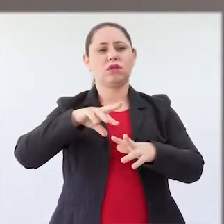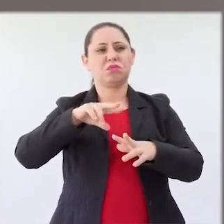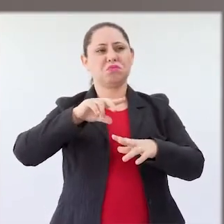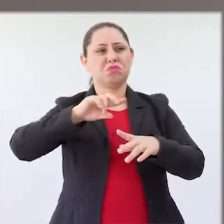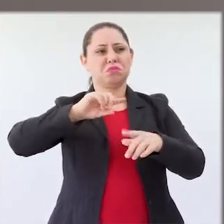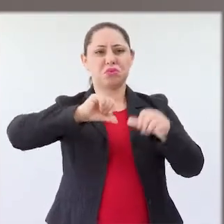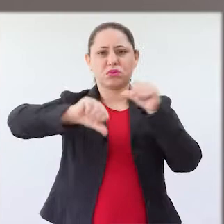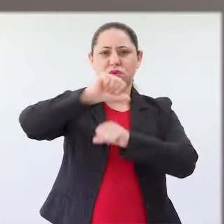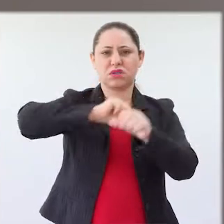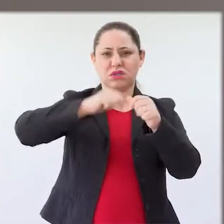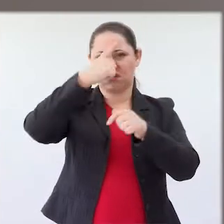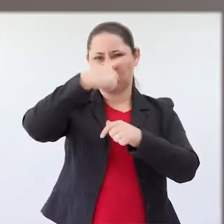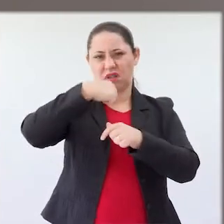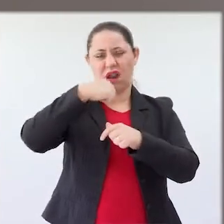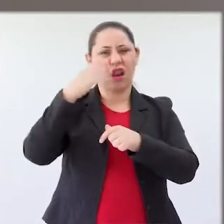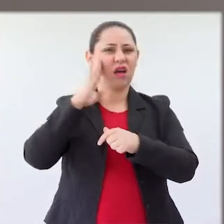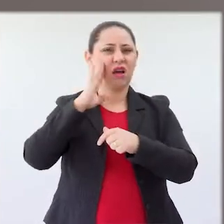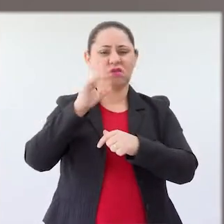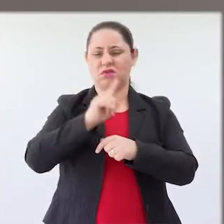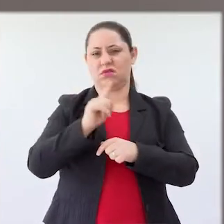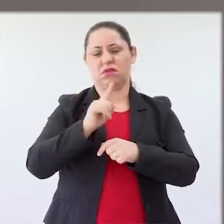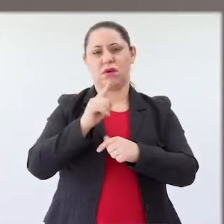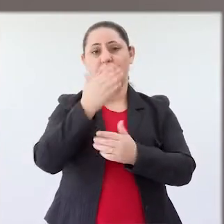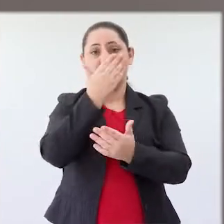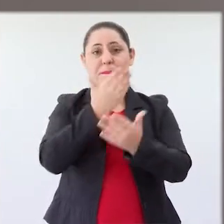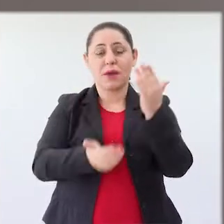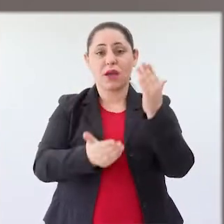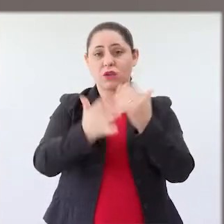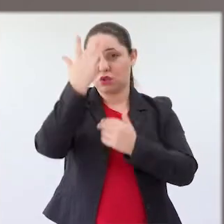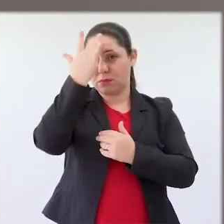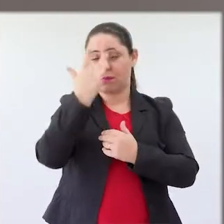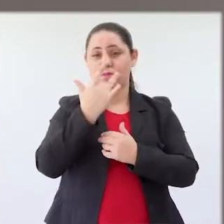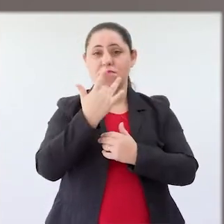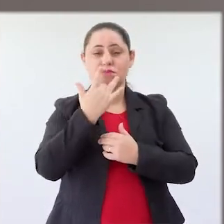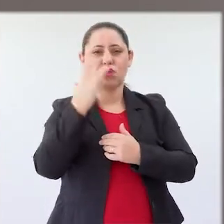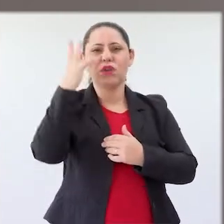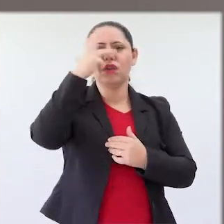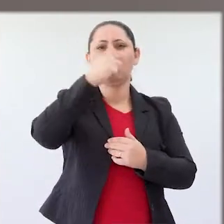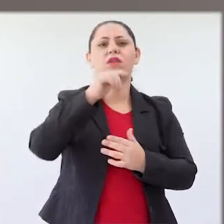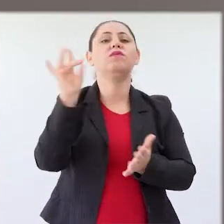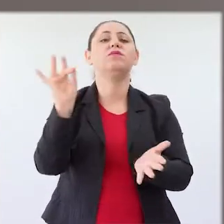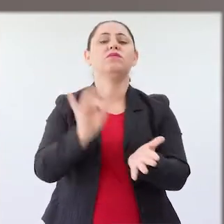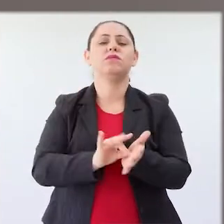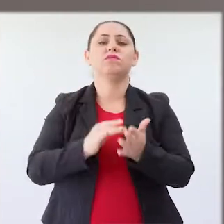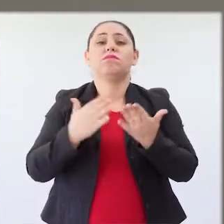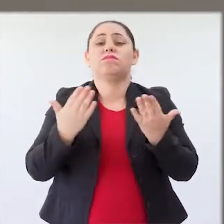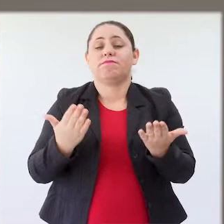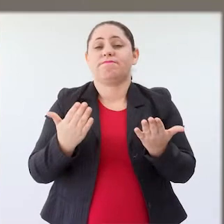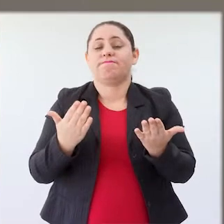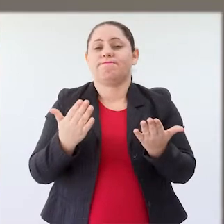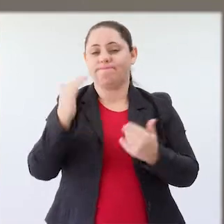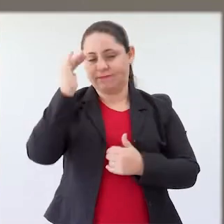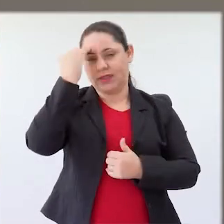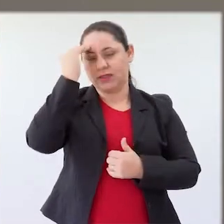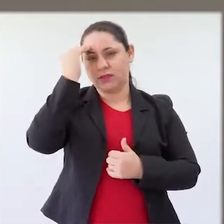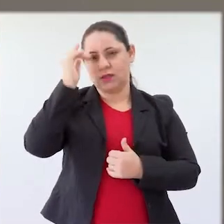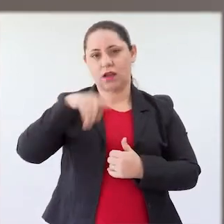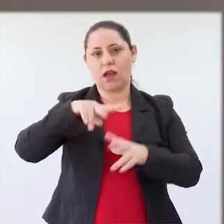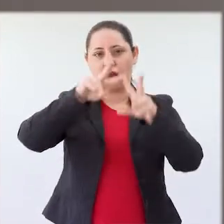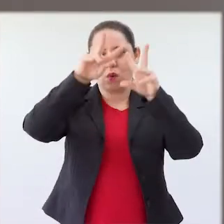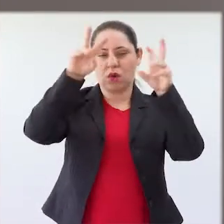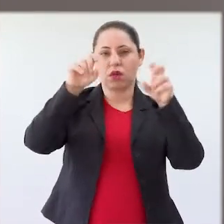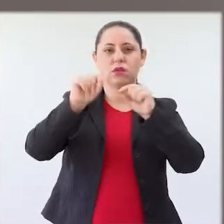até. Não é legal, não é bacana. A gente começa a perder um padrão do belo. O que é belo? Entende? São questões que a